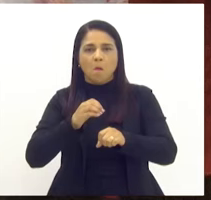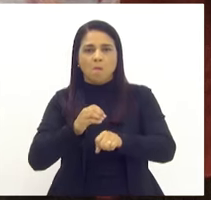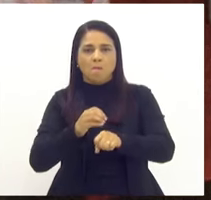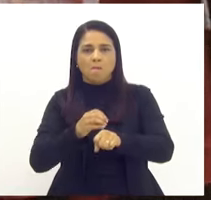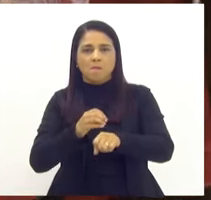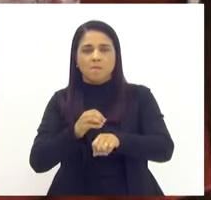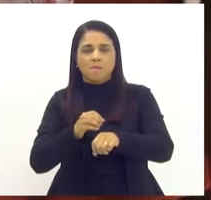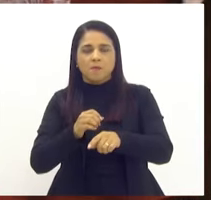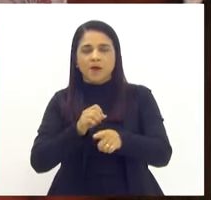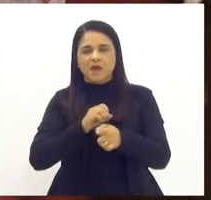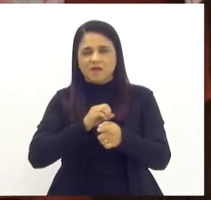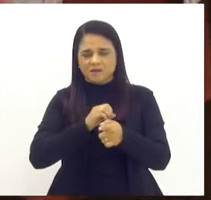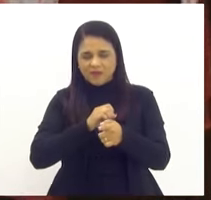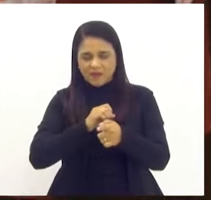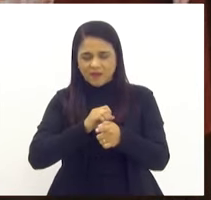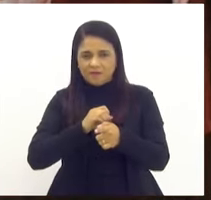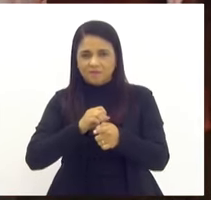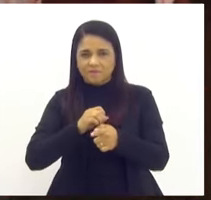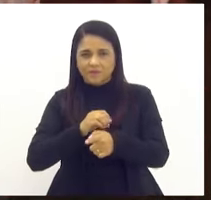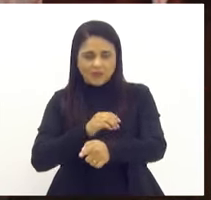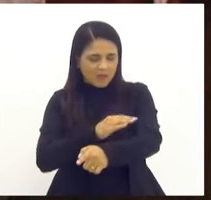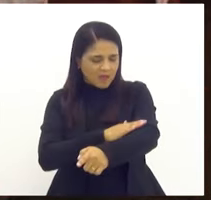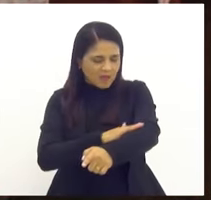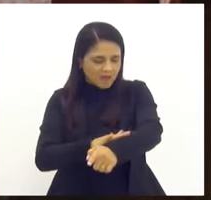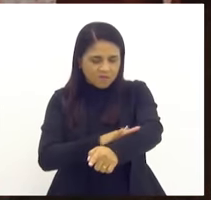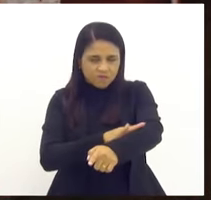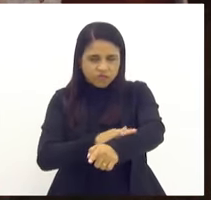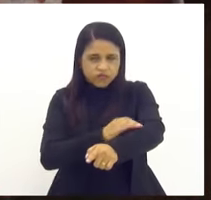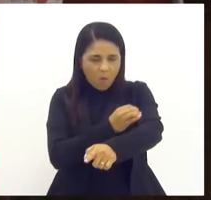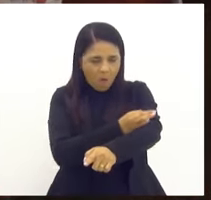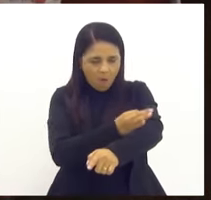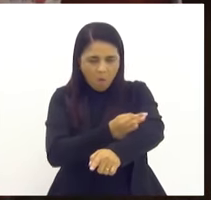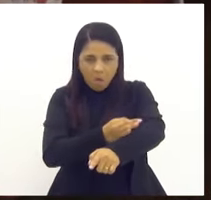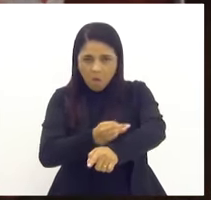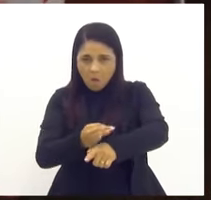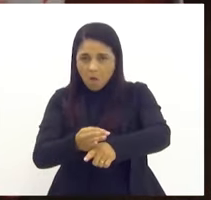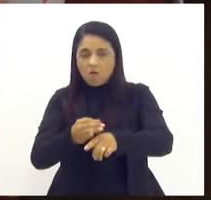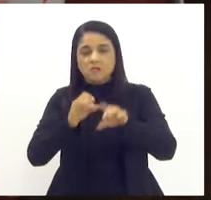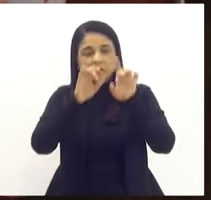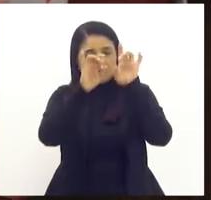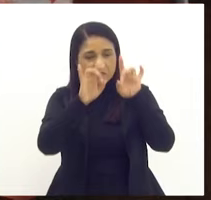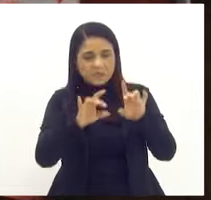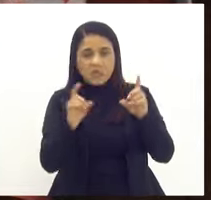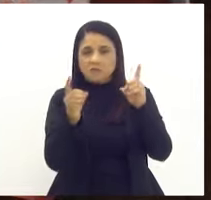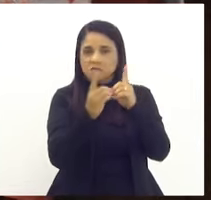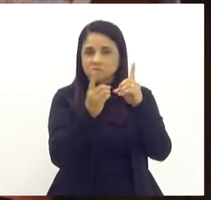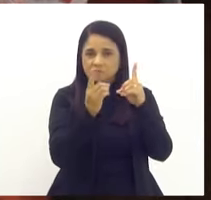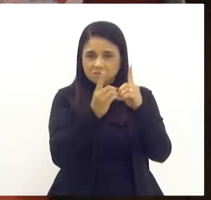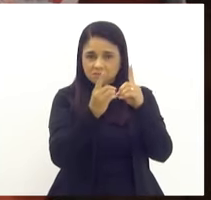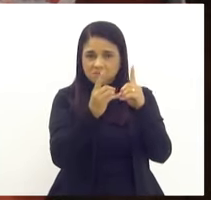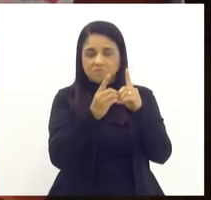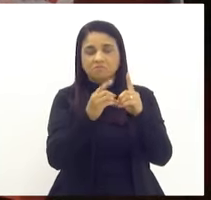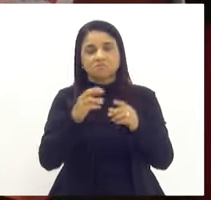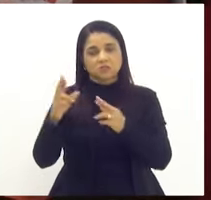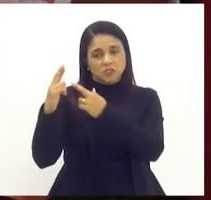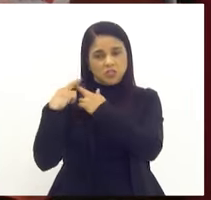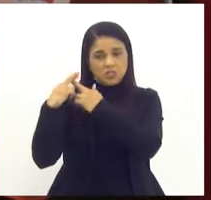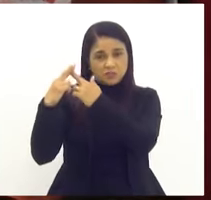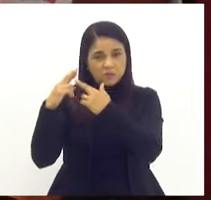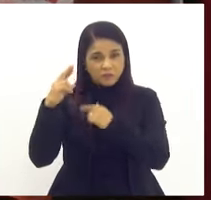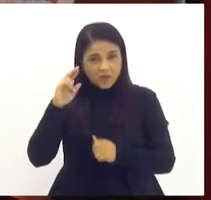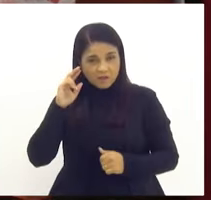na Rede Pública de saúde e cria pensão especial para os pacientes ou seus responsáveis Então queria saudar